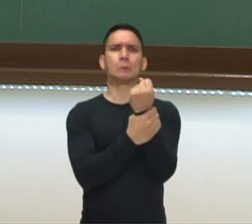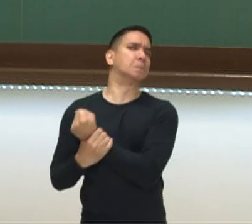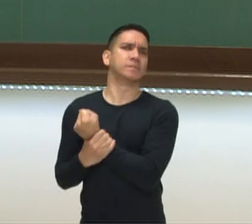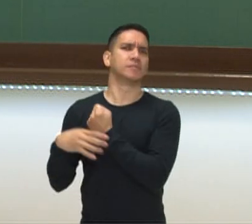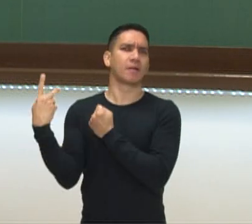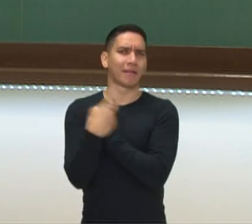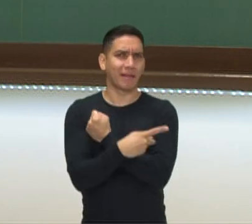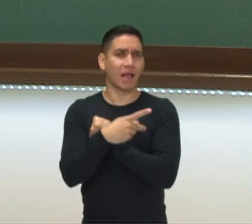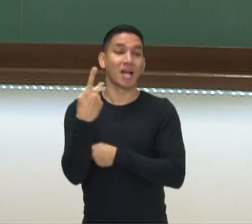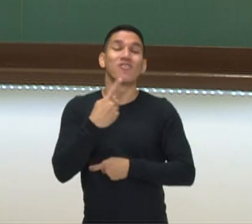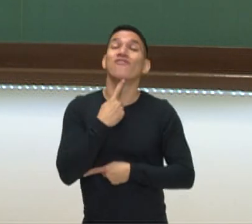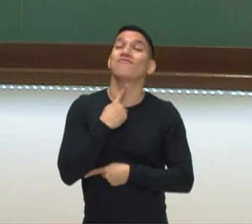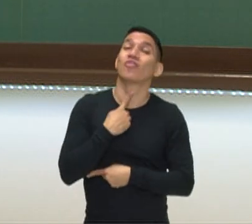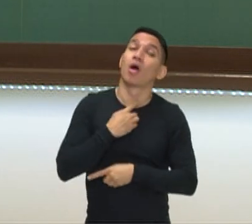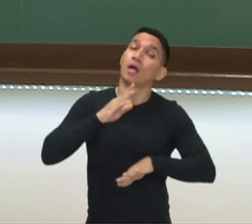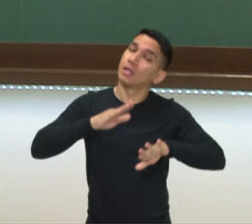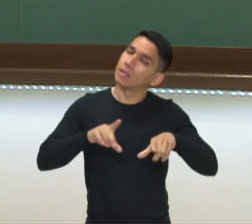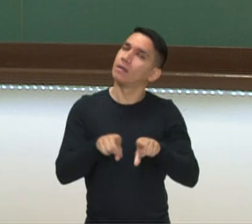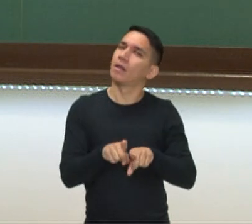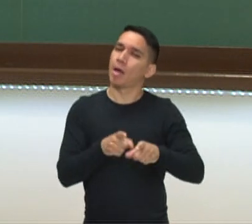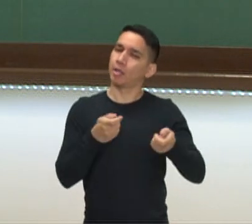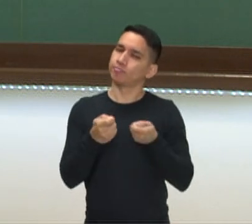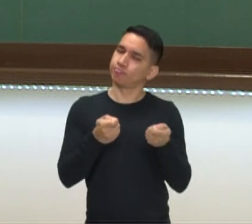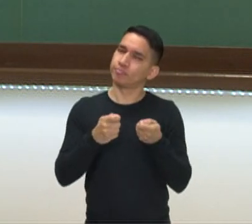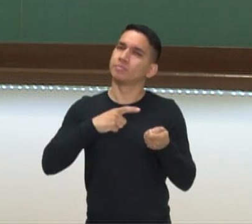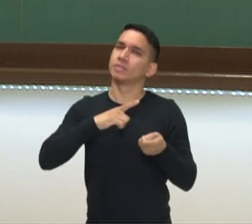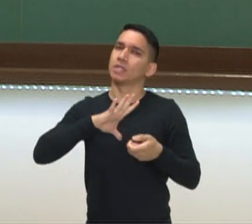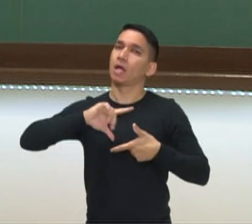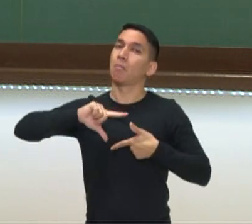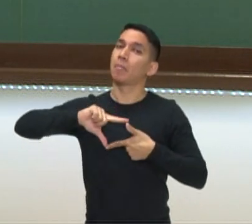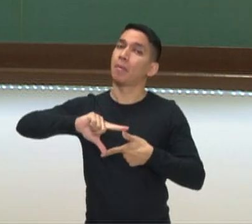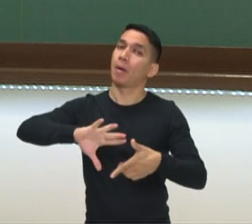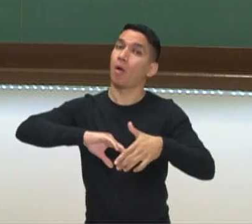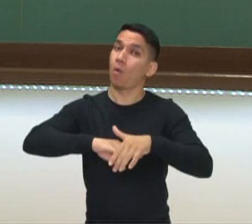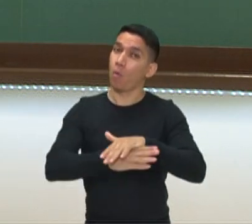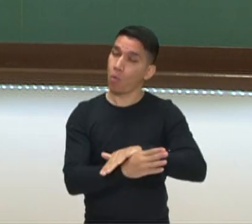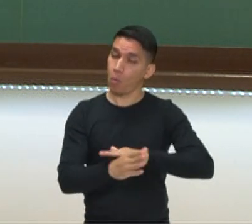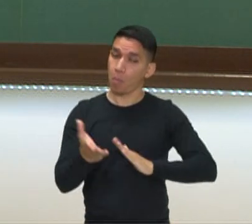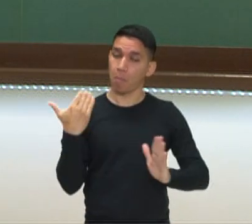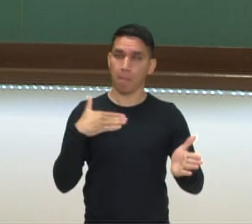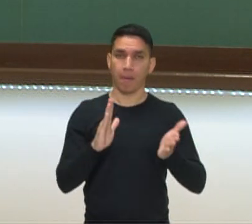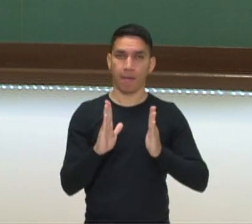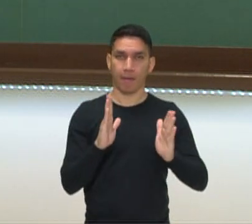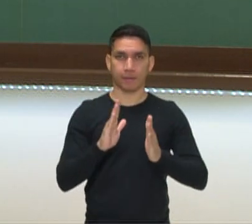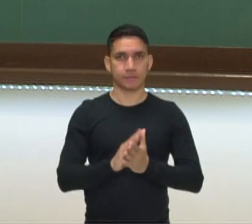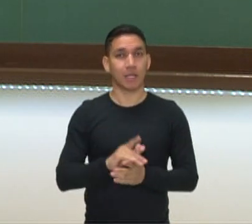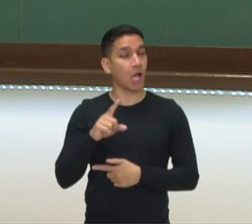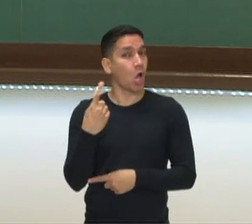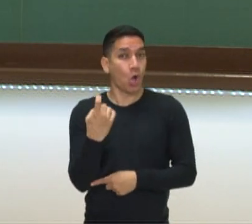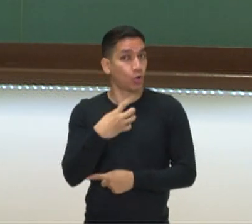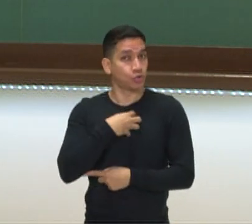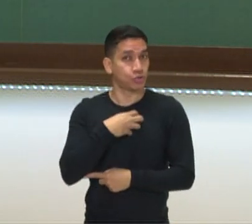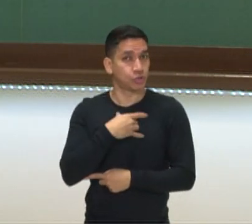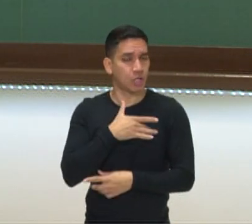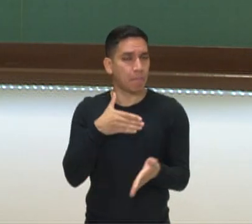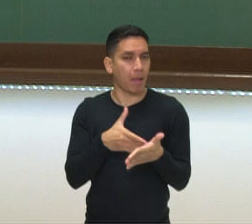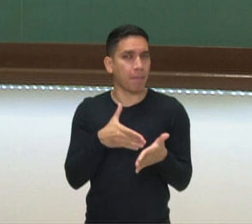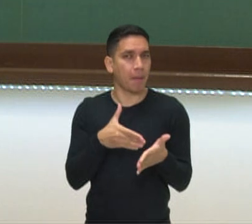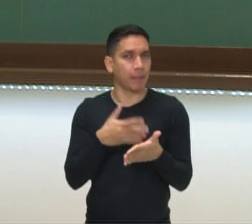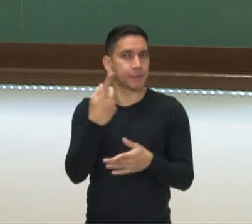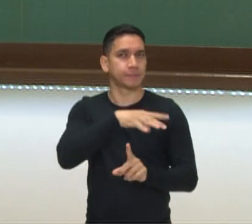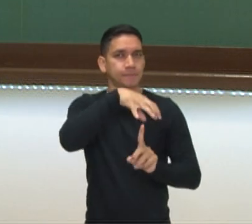essa vontade, estava também dentro dos costumes da época, tá? Que era a única forma de limitar o poder do